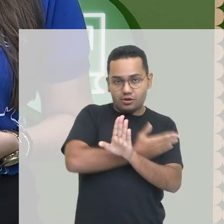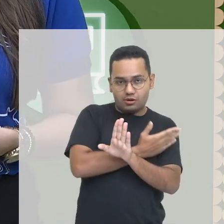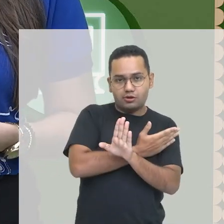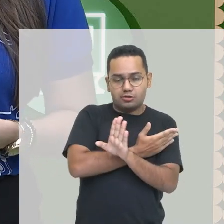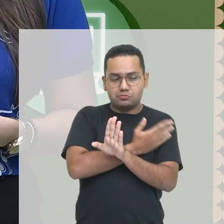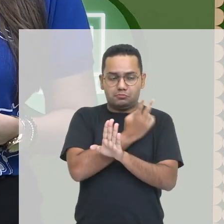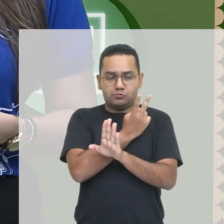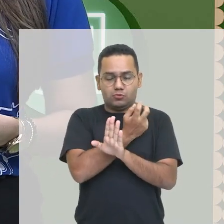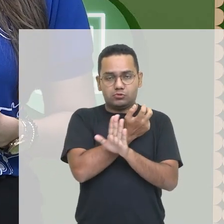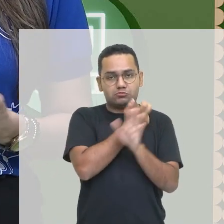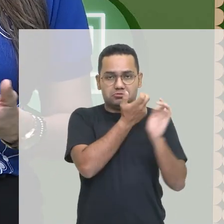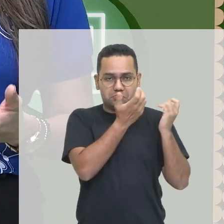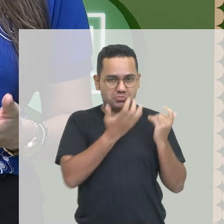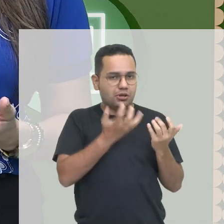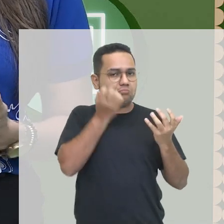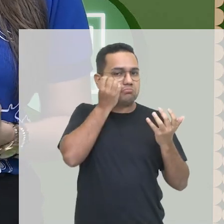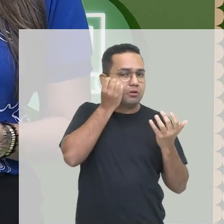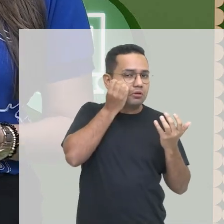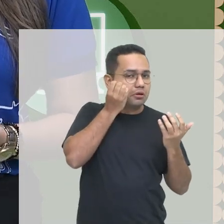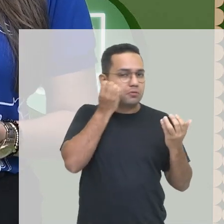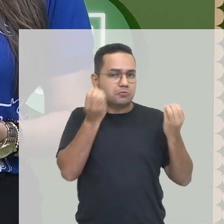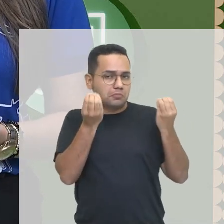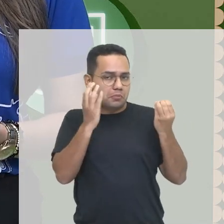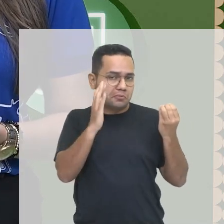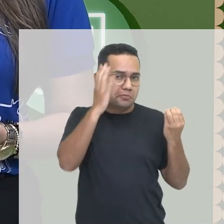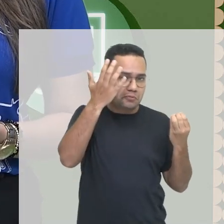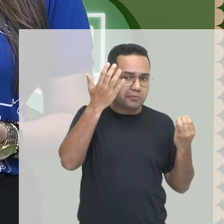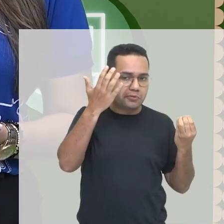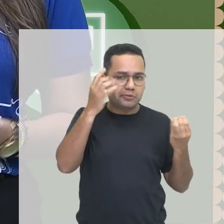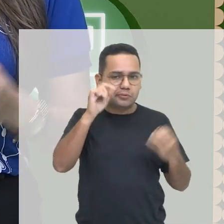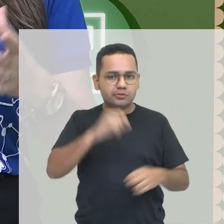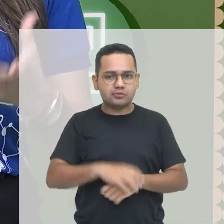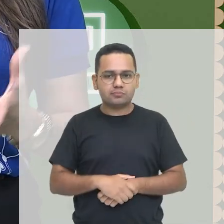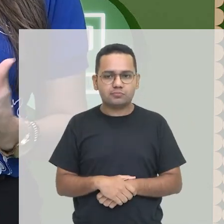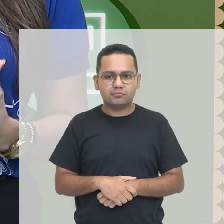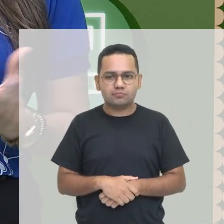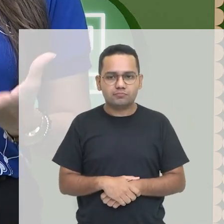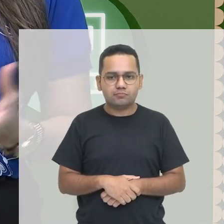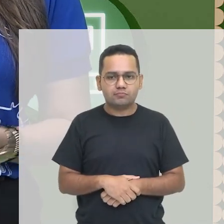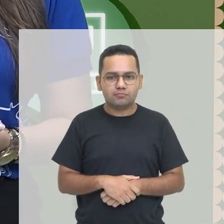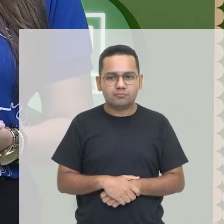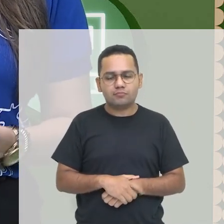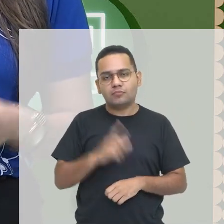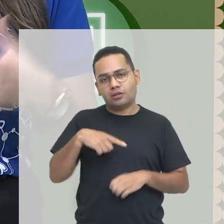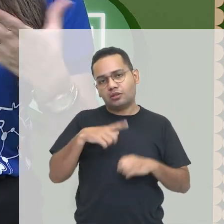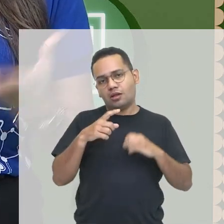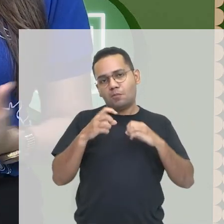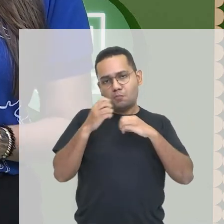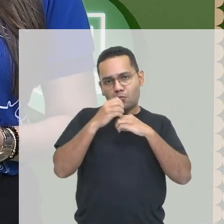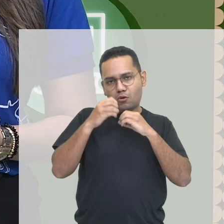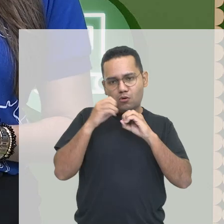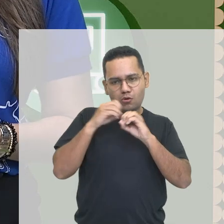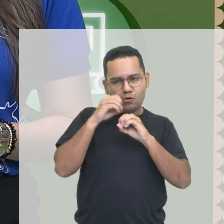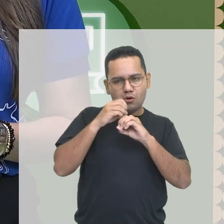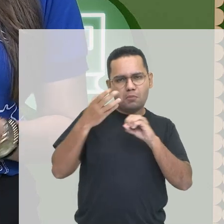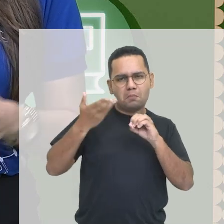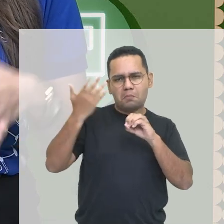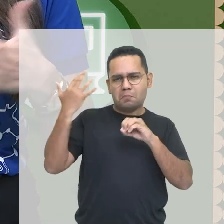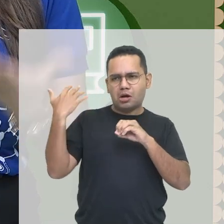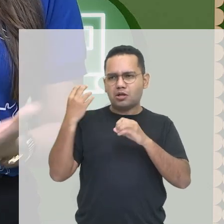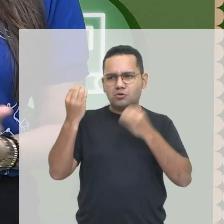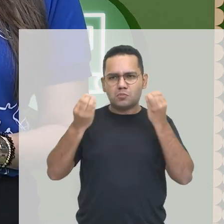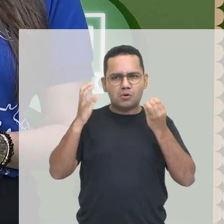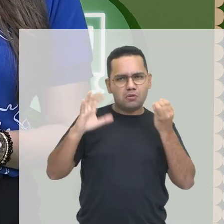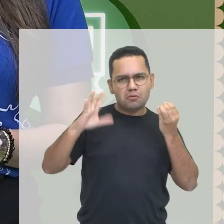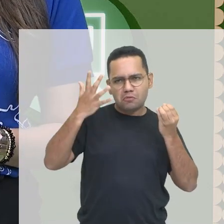eles falaram do surgimento da molécula orgânica naquela sopa nutritiva, a